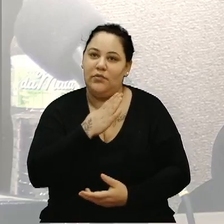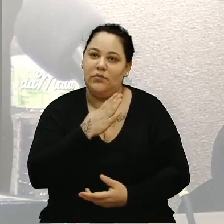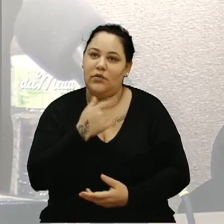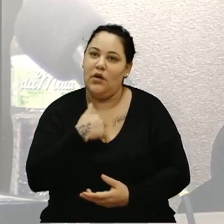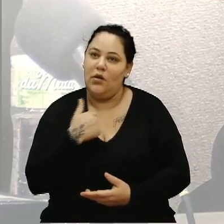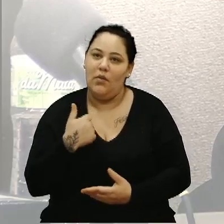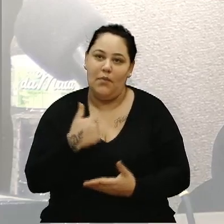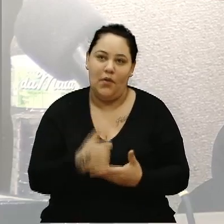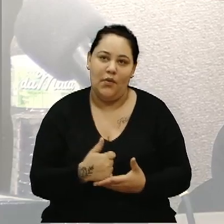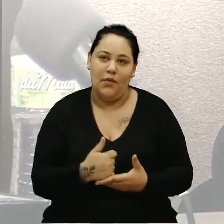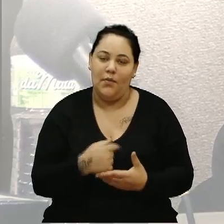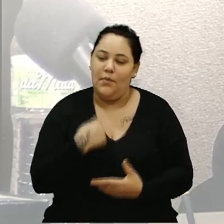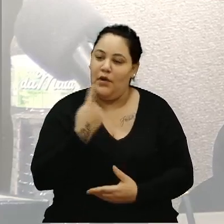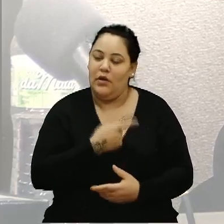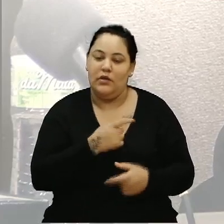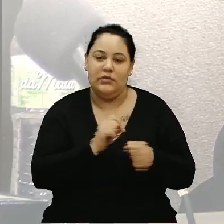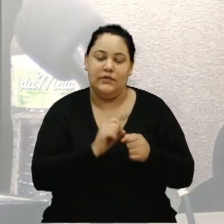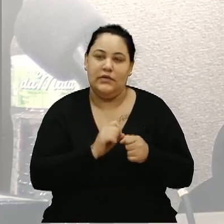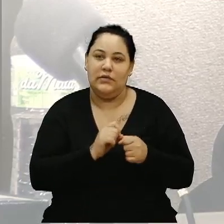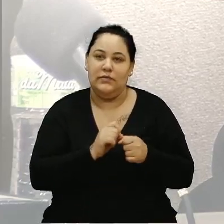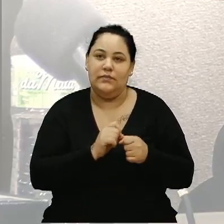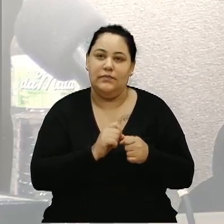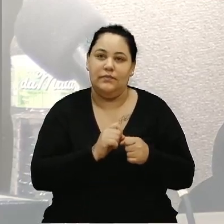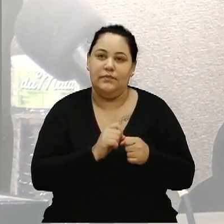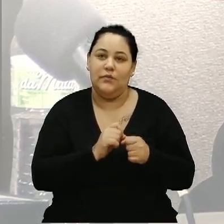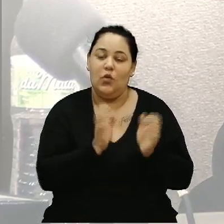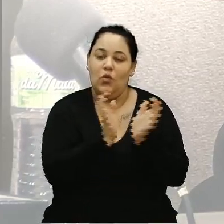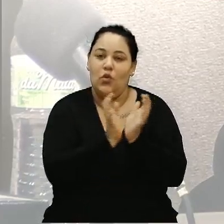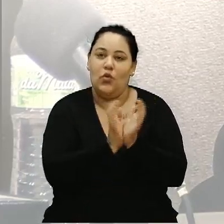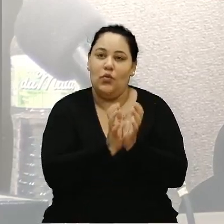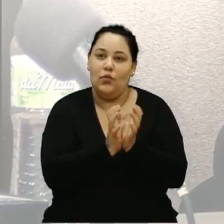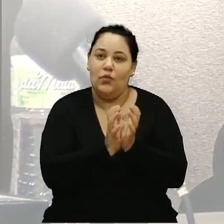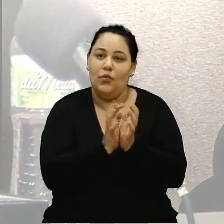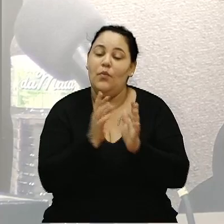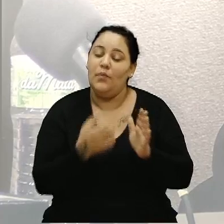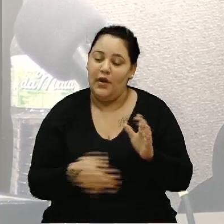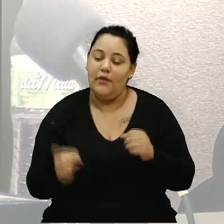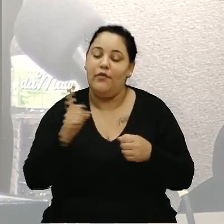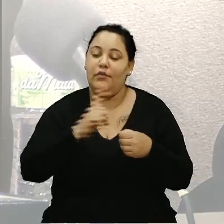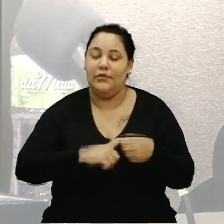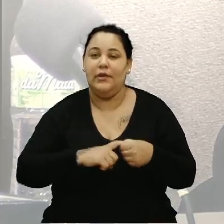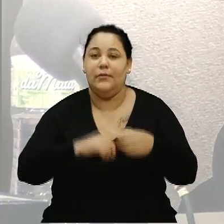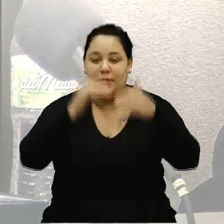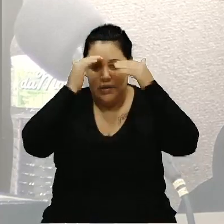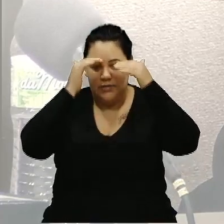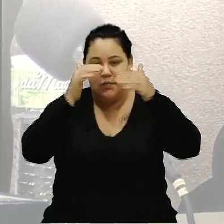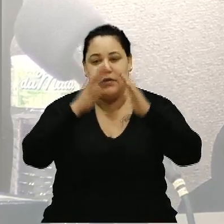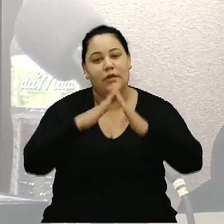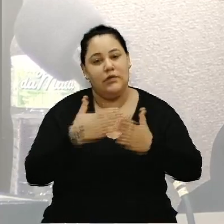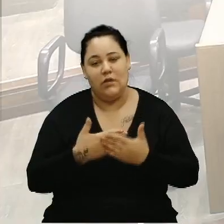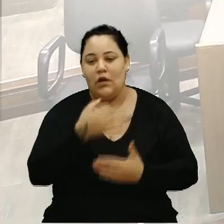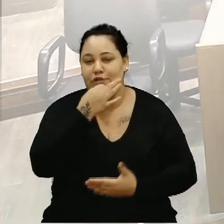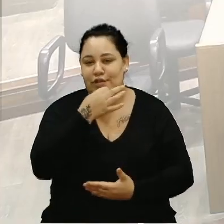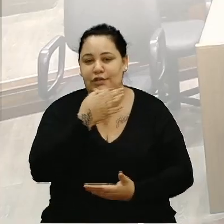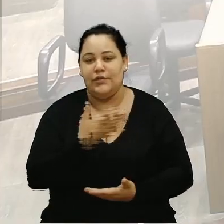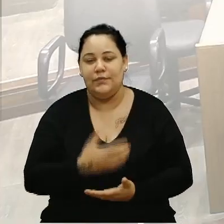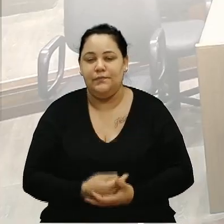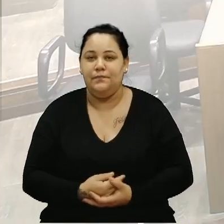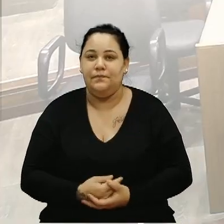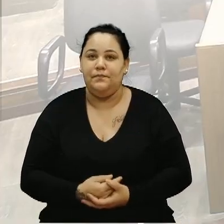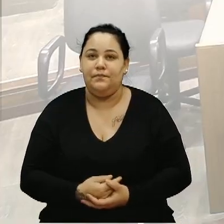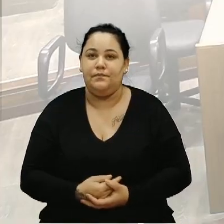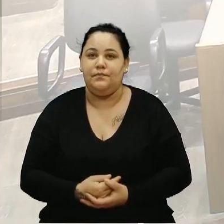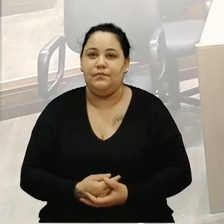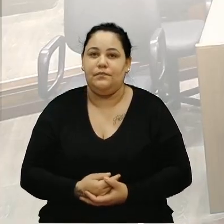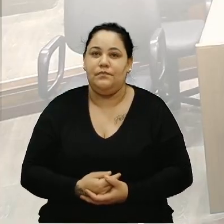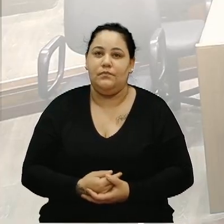para nós fazer um mutirão aí para retomar a dignidade das nossas escolas. Obrigado. Obrigado, vereador Zanquim.